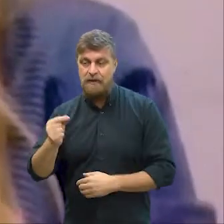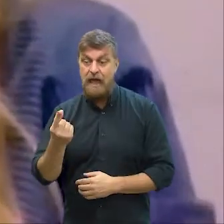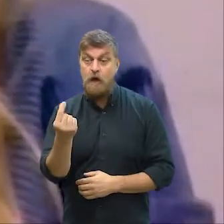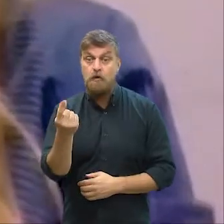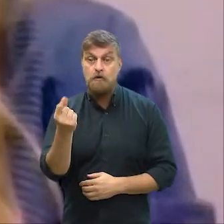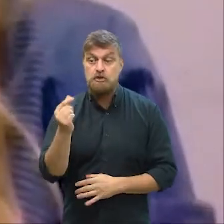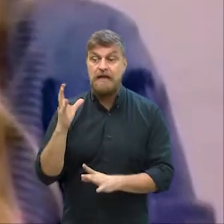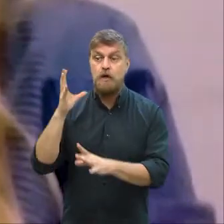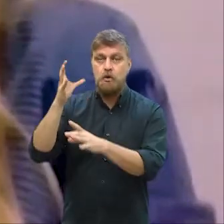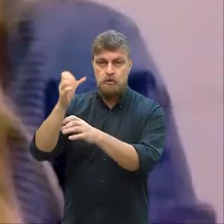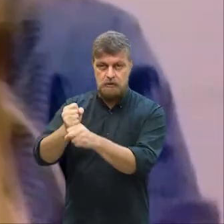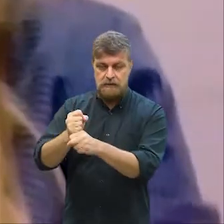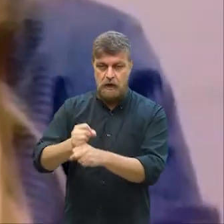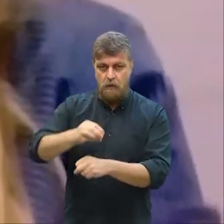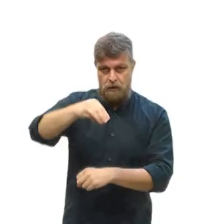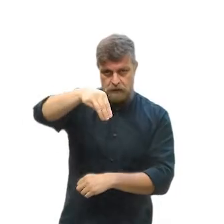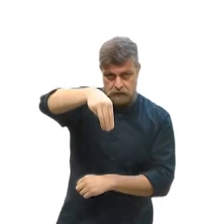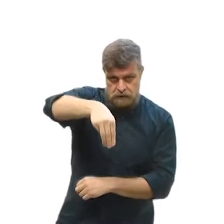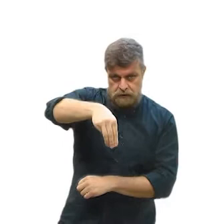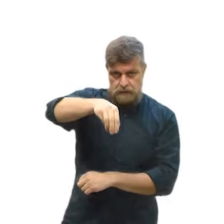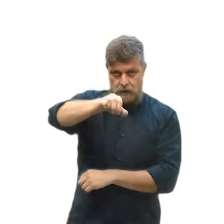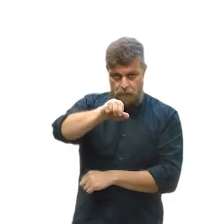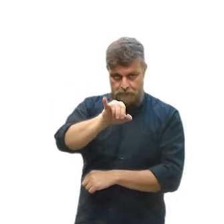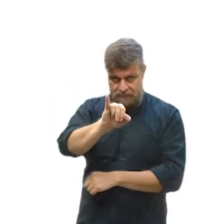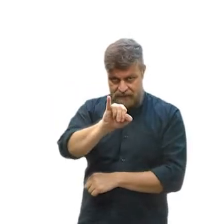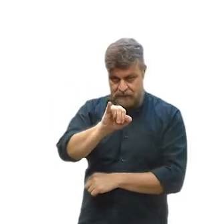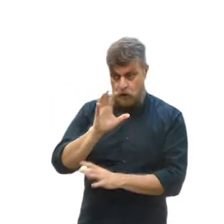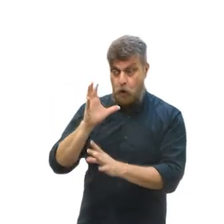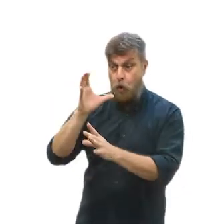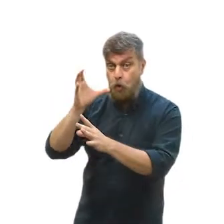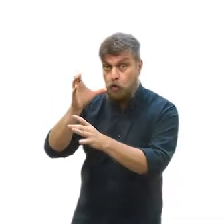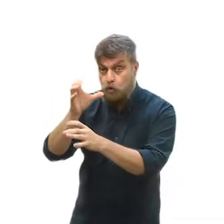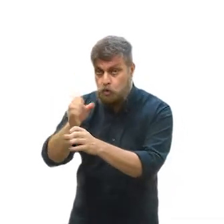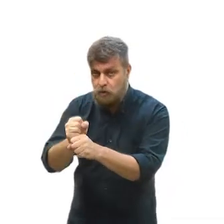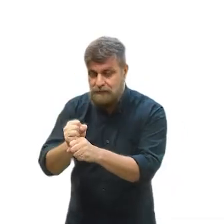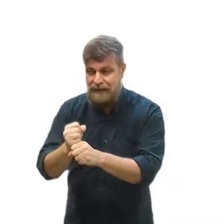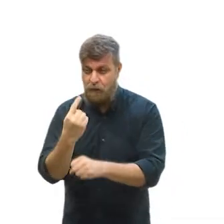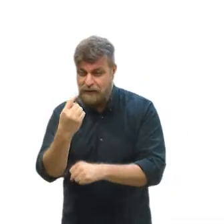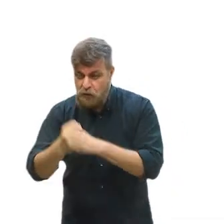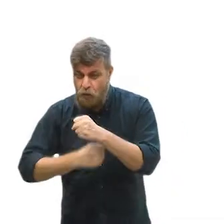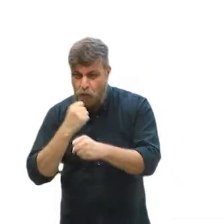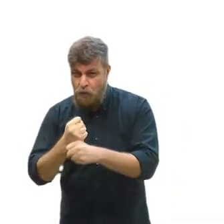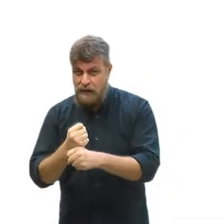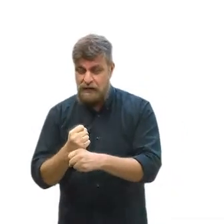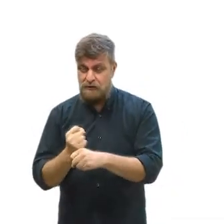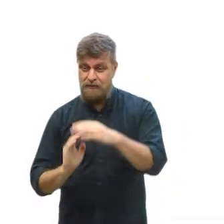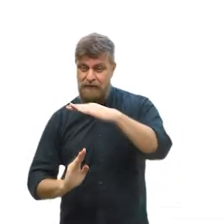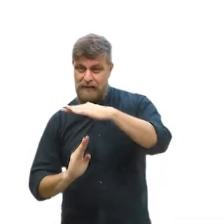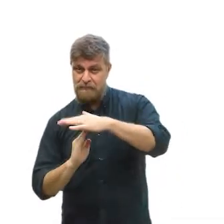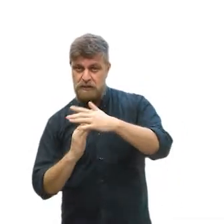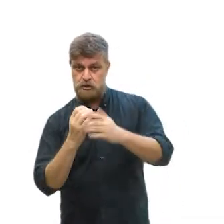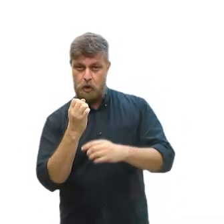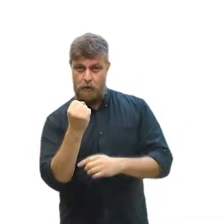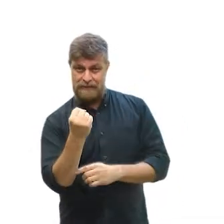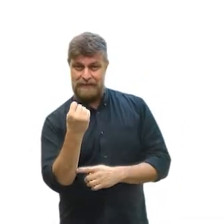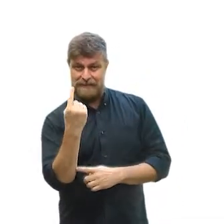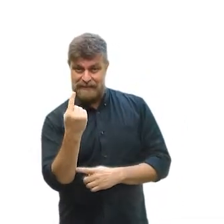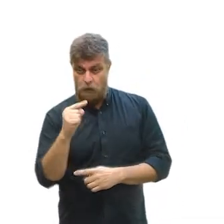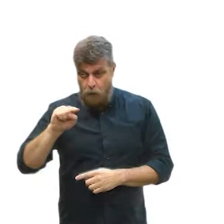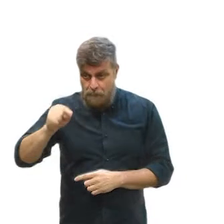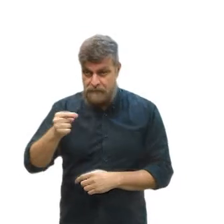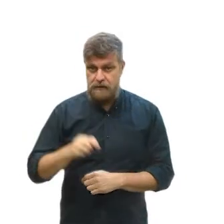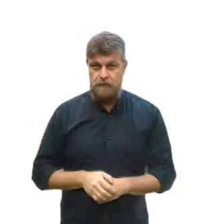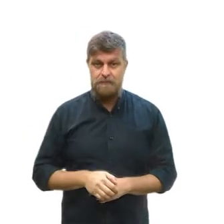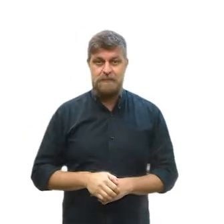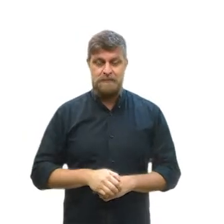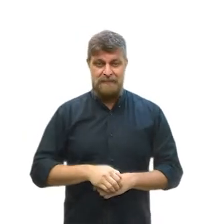é o faturamento dela. O MEI, o microempreendedor individual, o faturamento dele anual permitido é até 81 mil.